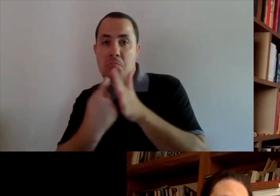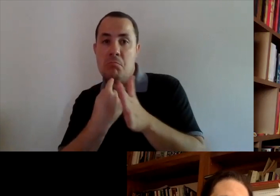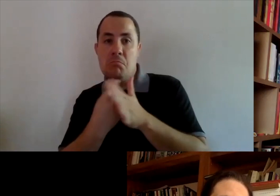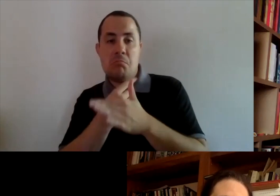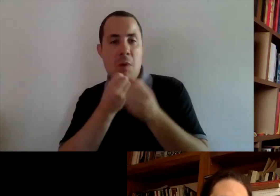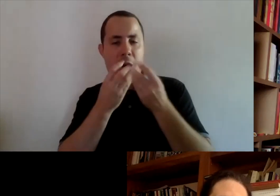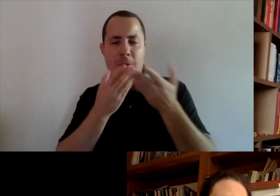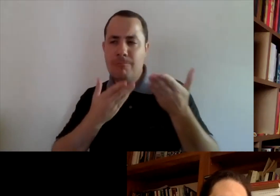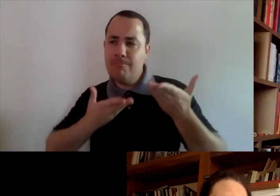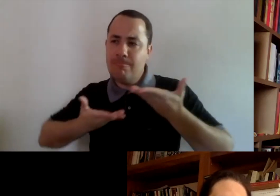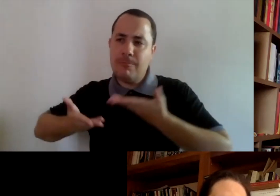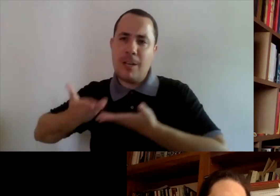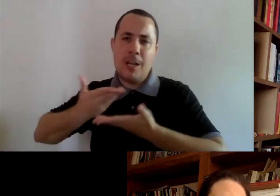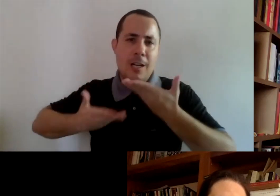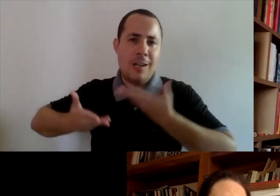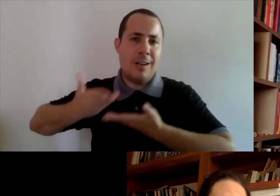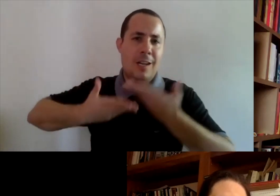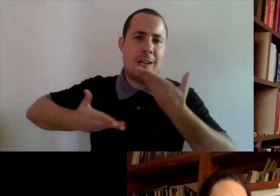chat, né, trazendo